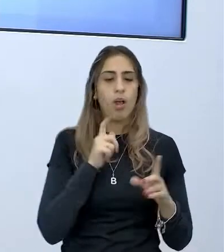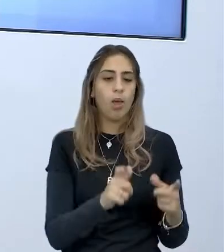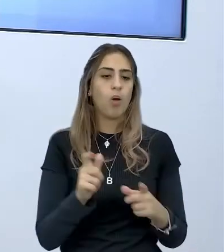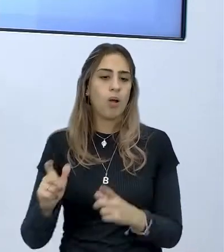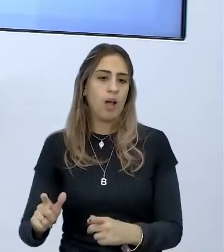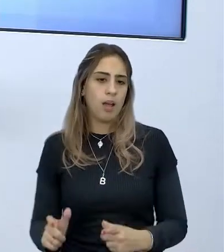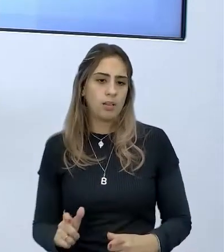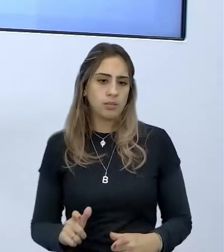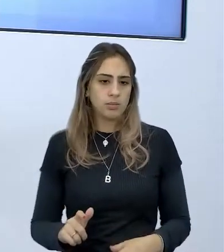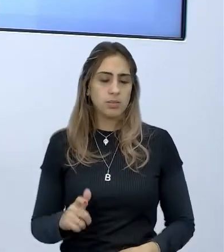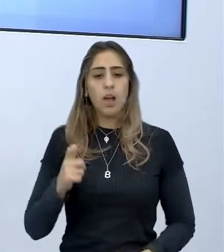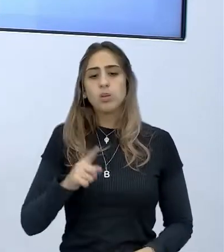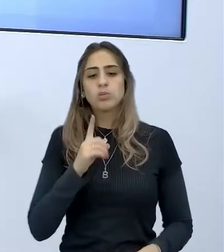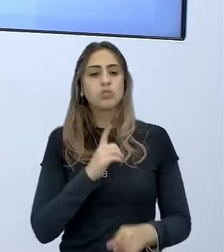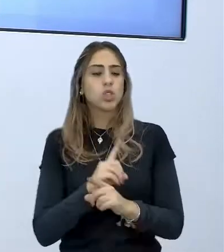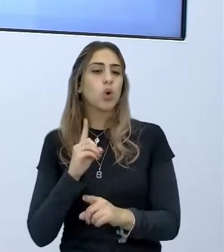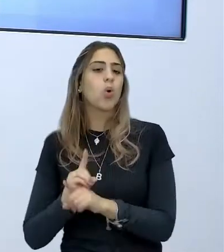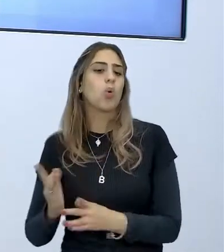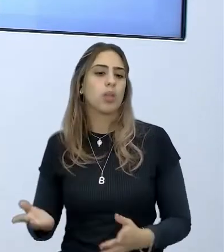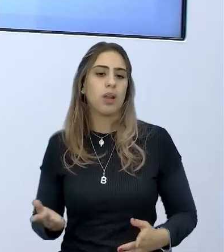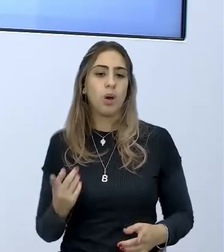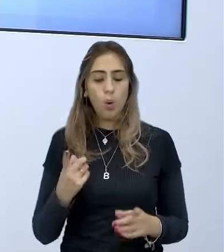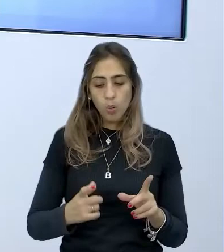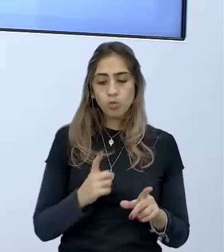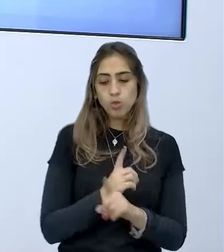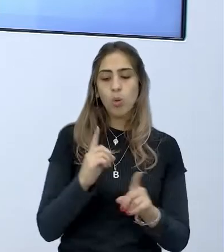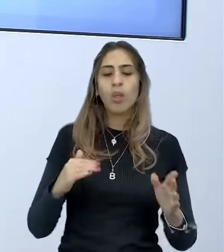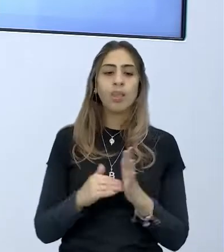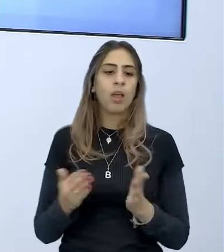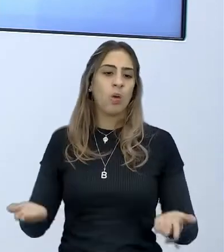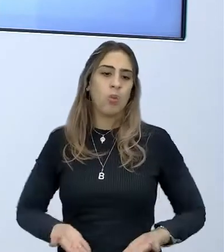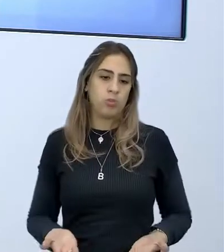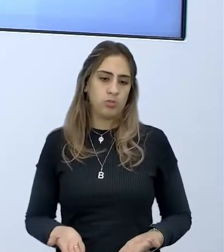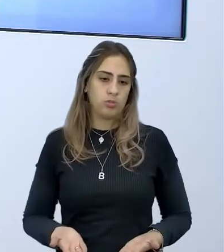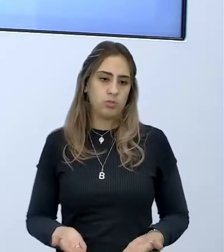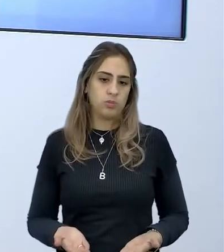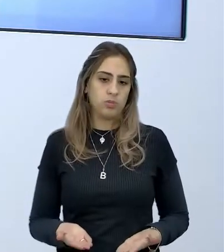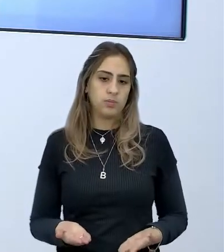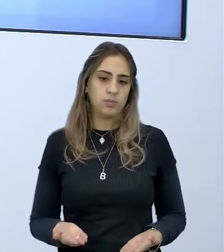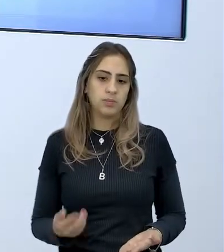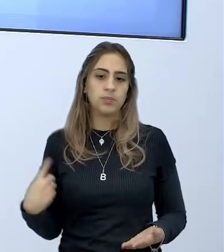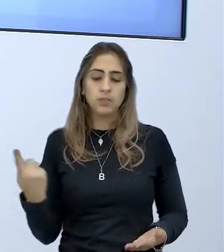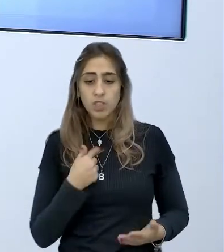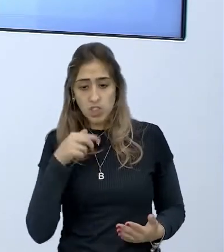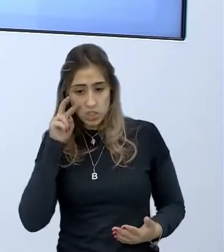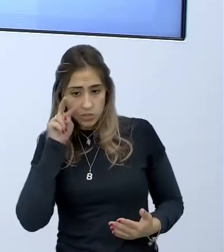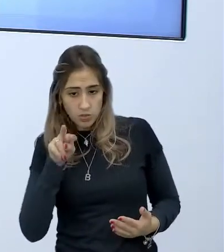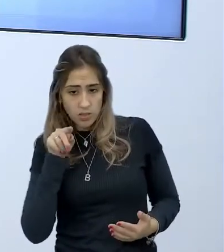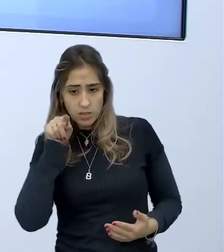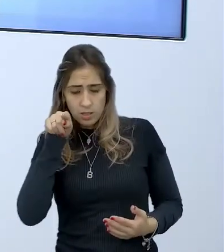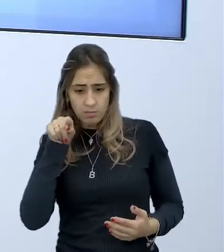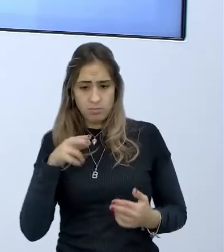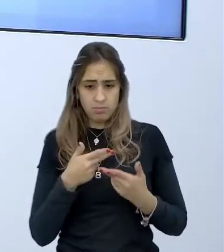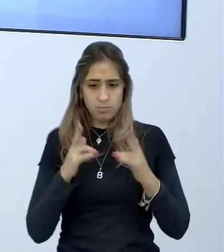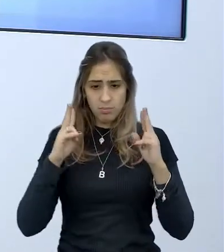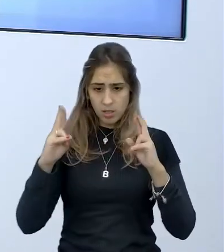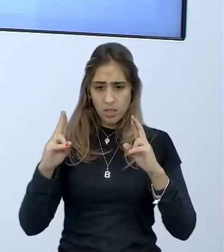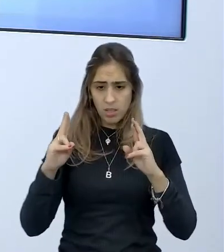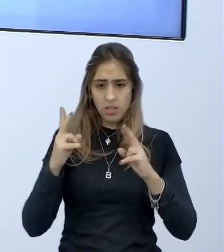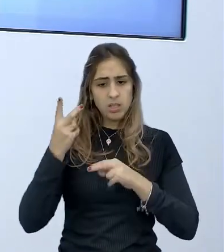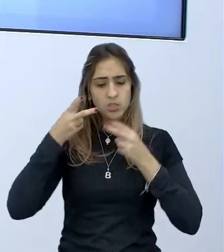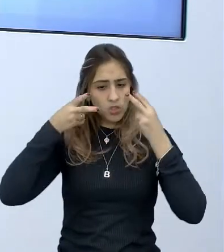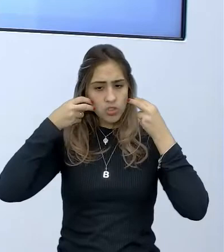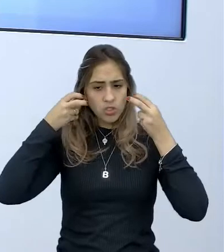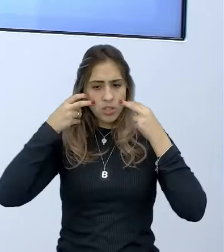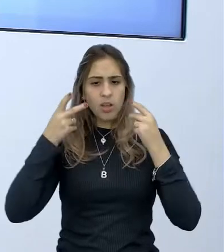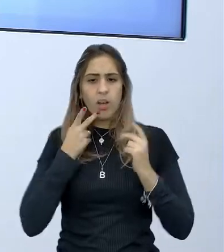localidades onde eles se encontravam, né, ou se encontram até hoje. Então, a gente olhar para esse tronco indígena, a gente olhar